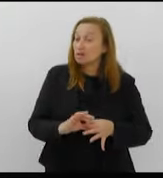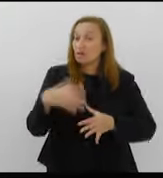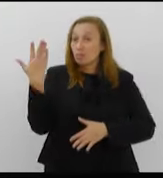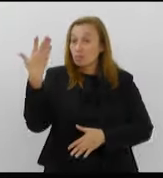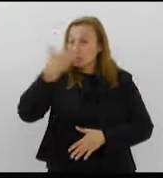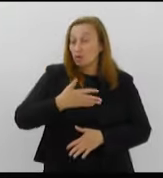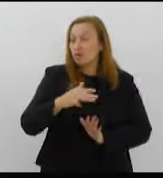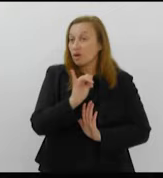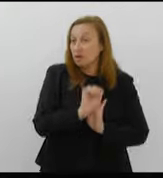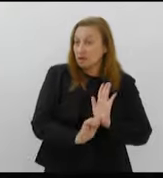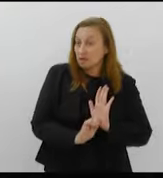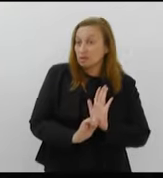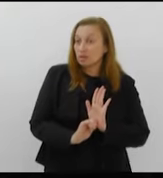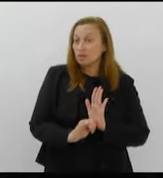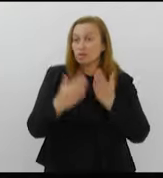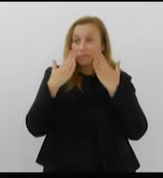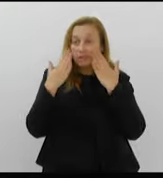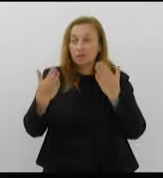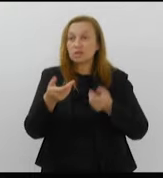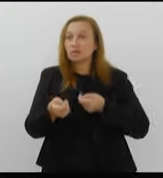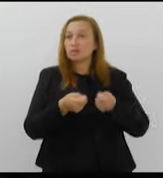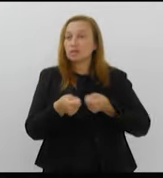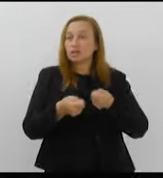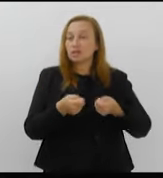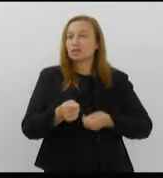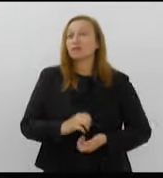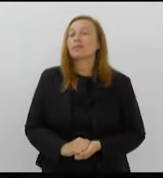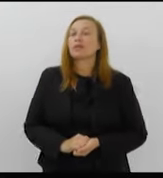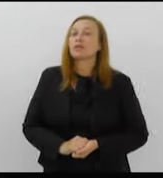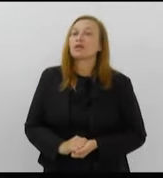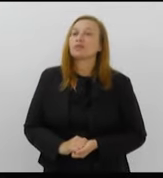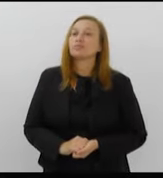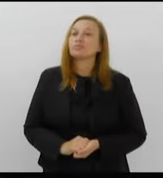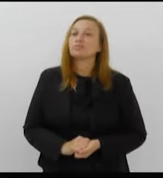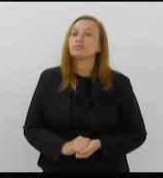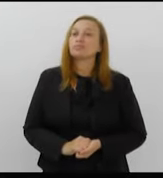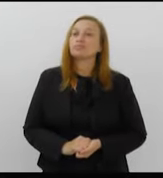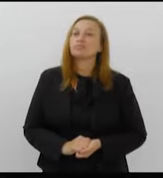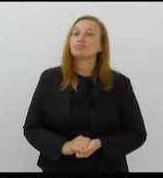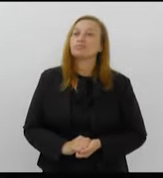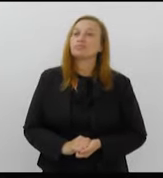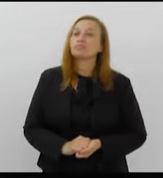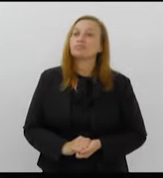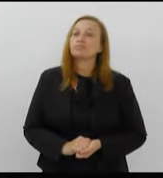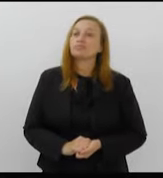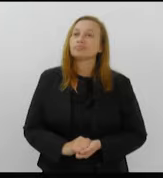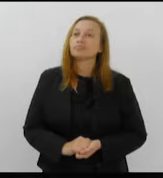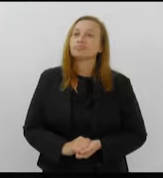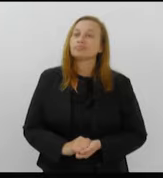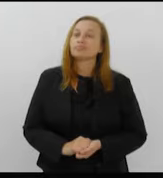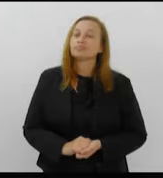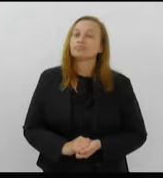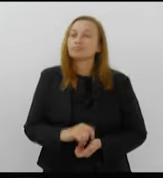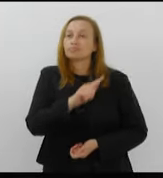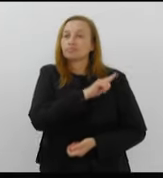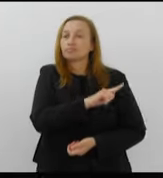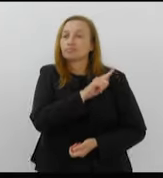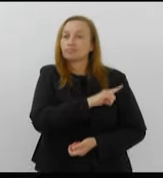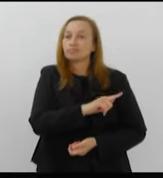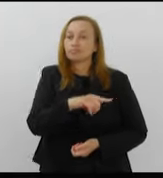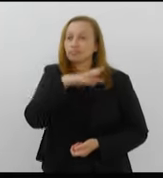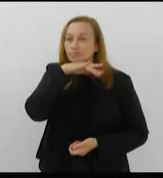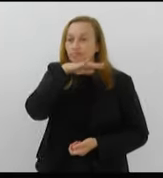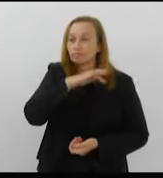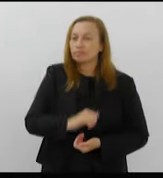o relatório apresentado pela controladoria, em relação a gestão precária e